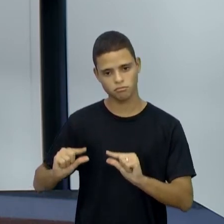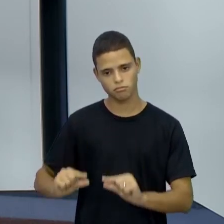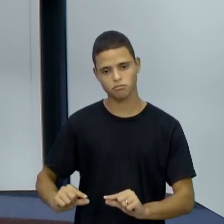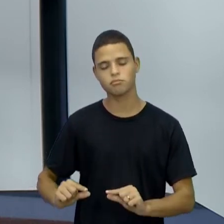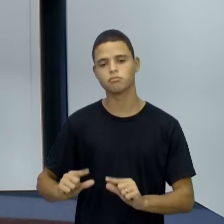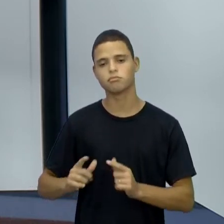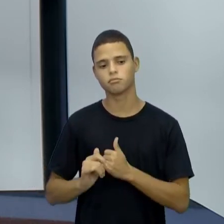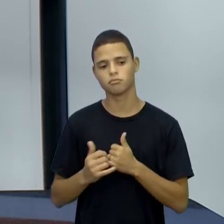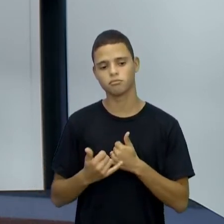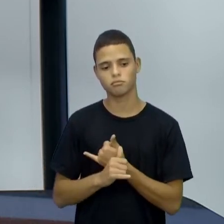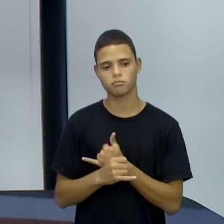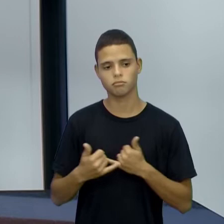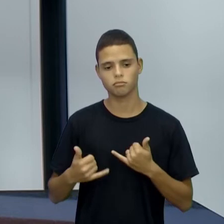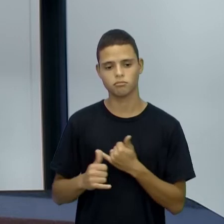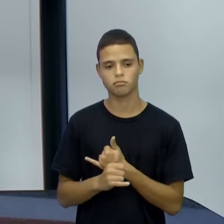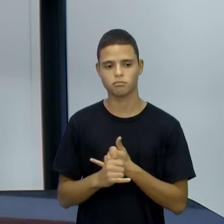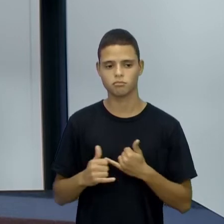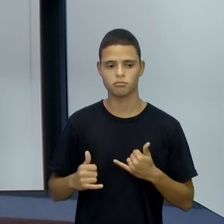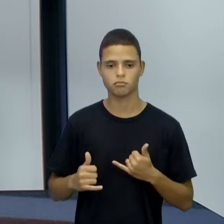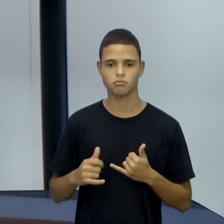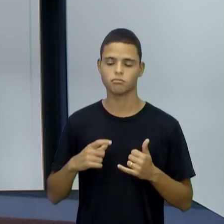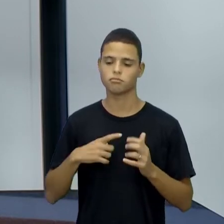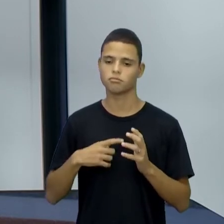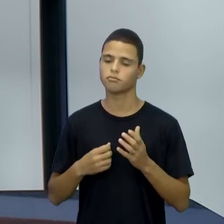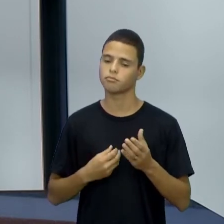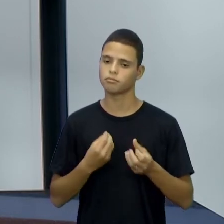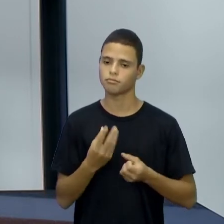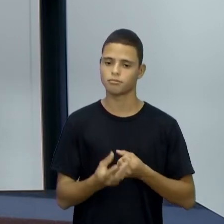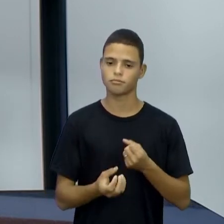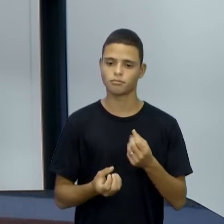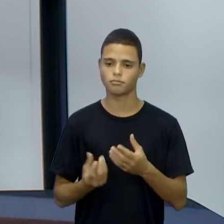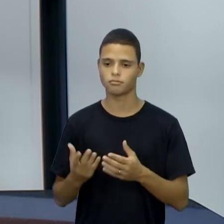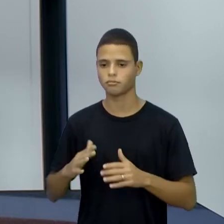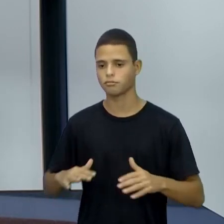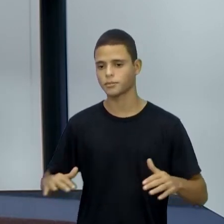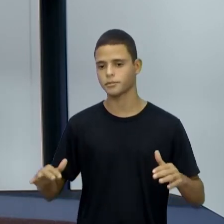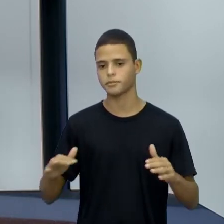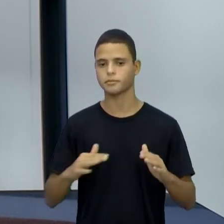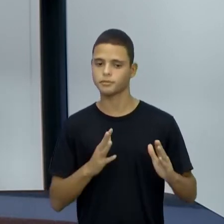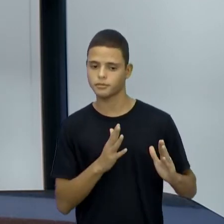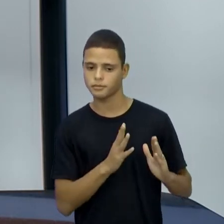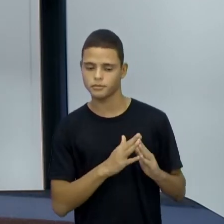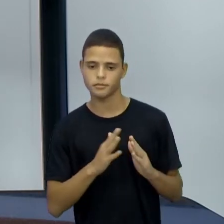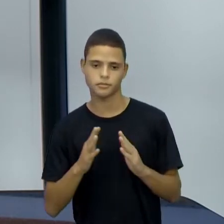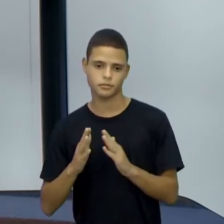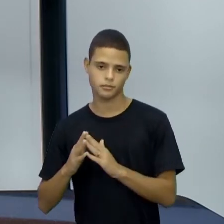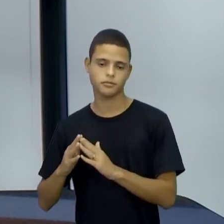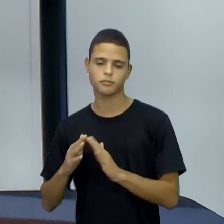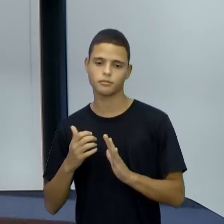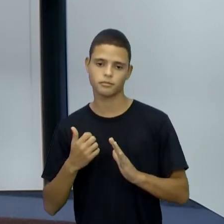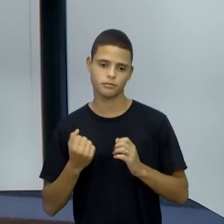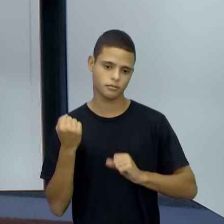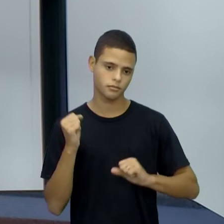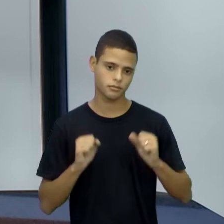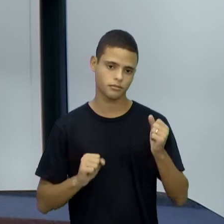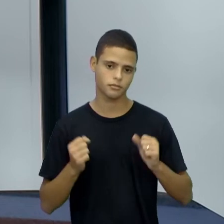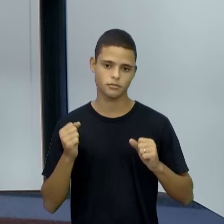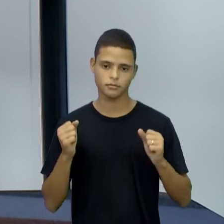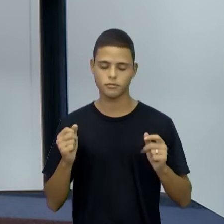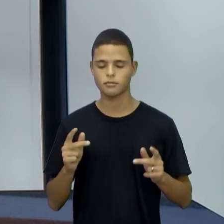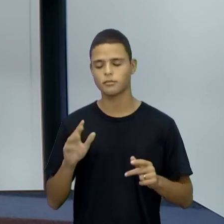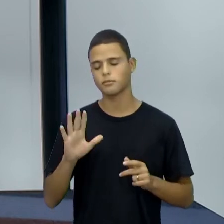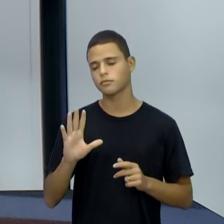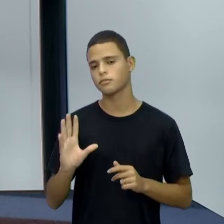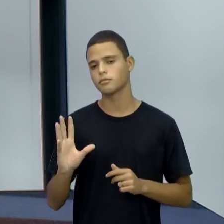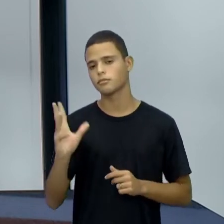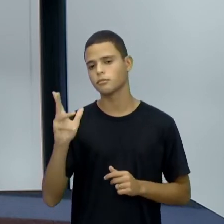tensão, né? E essa tensão, ela é distribuída lá para os nossos lares, para as indústrias e tudo mais. Só que o que acontece